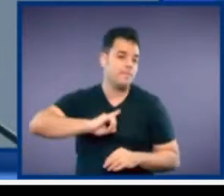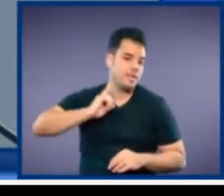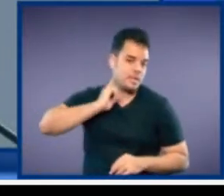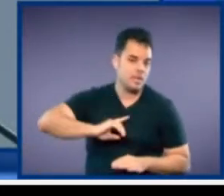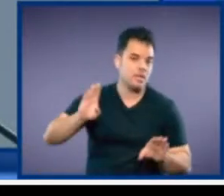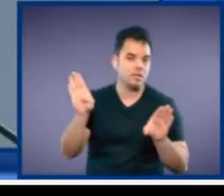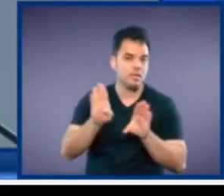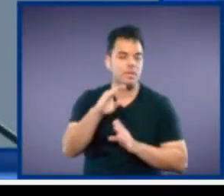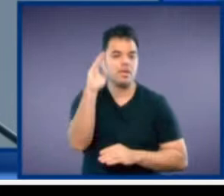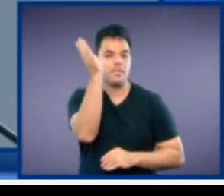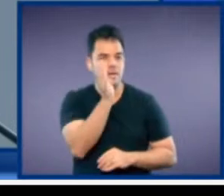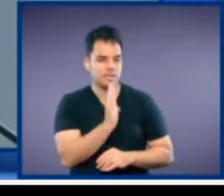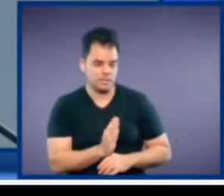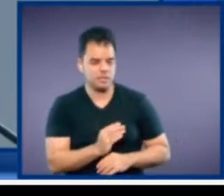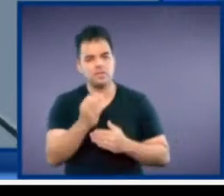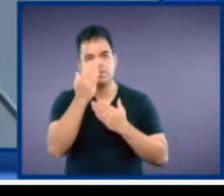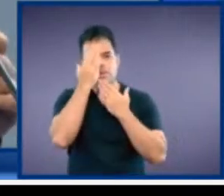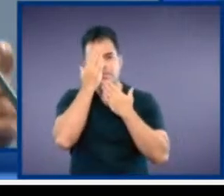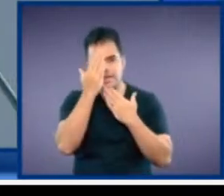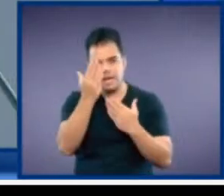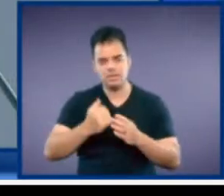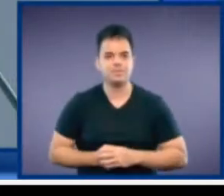para o Brasil. Muito obrigado.